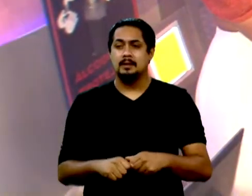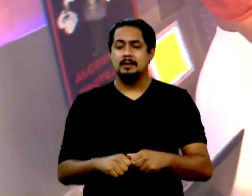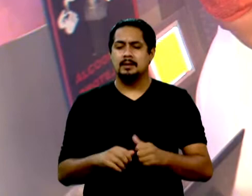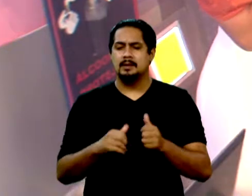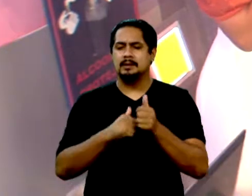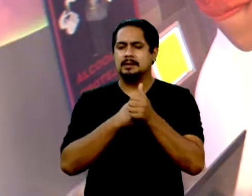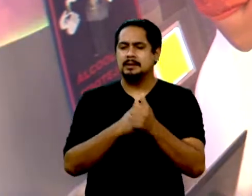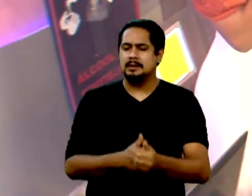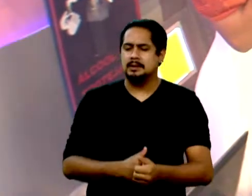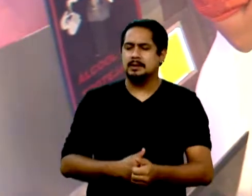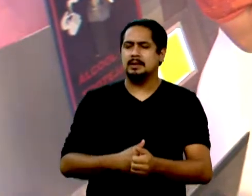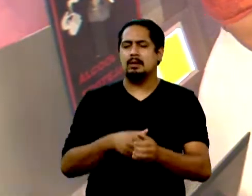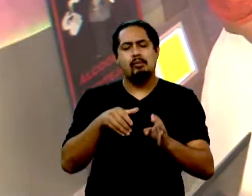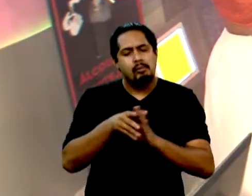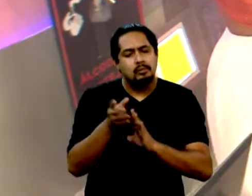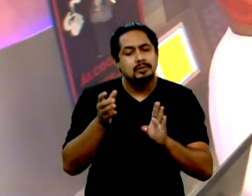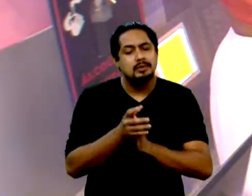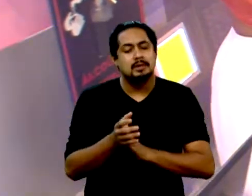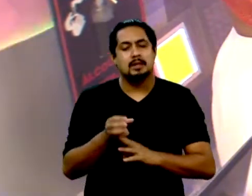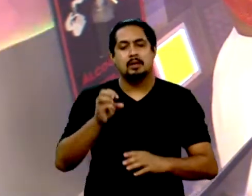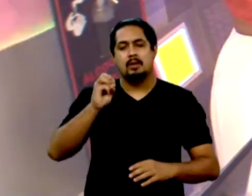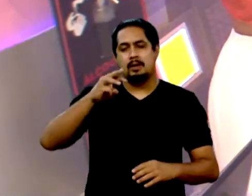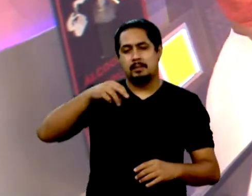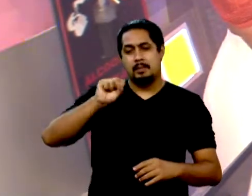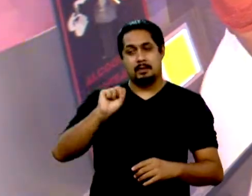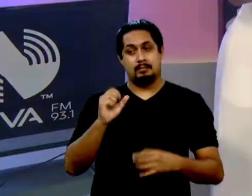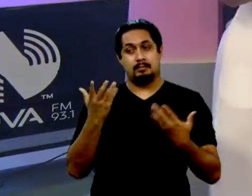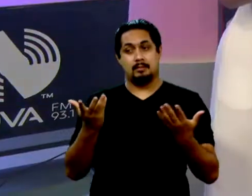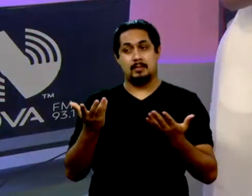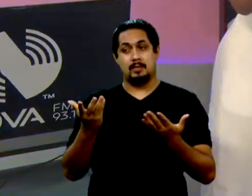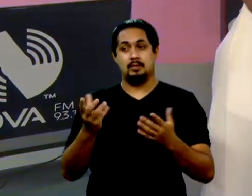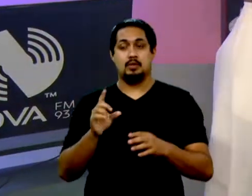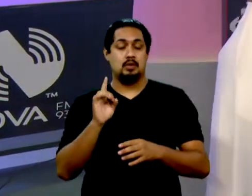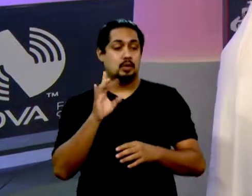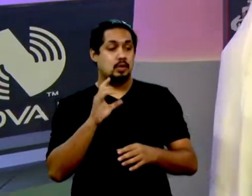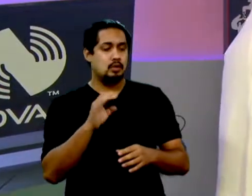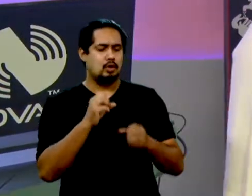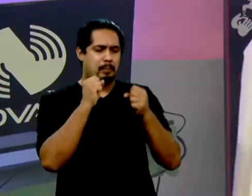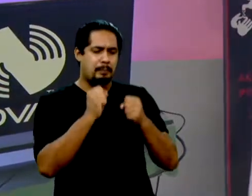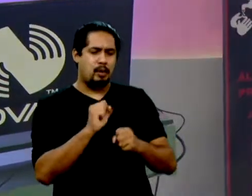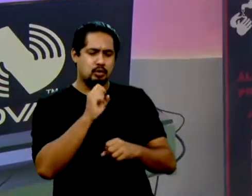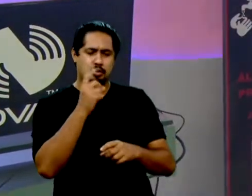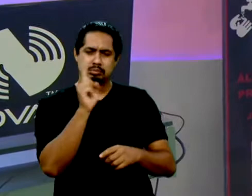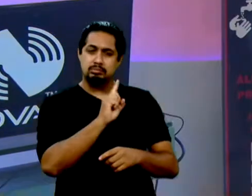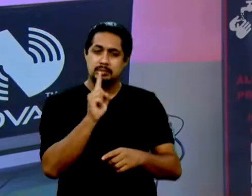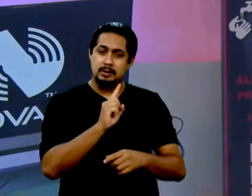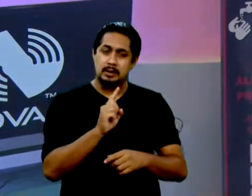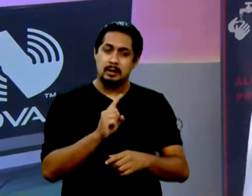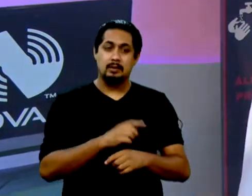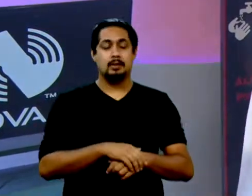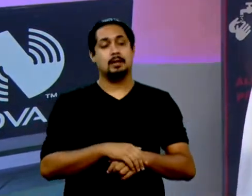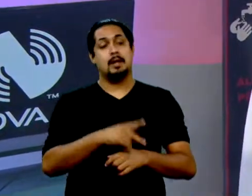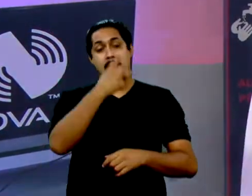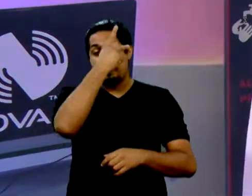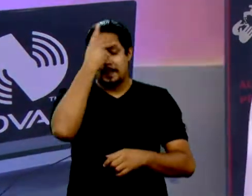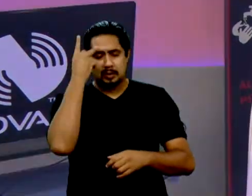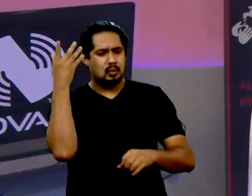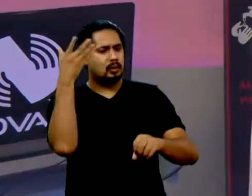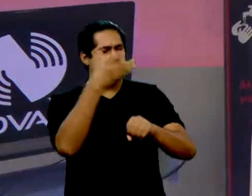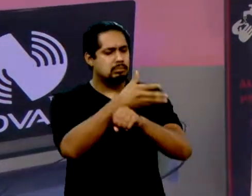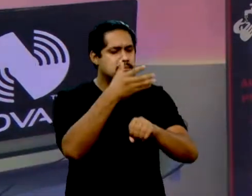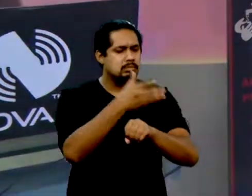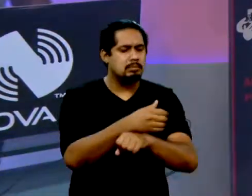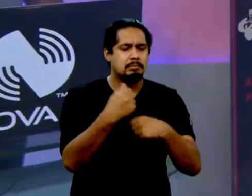público não tá indo, né, gente? Justamente. Não é só a questão de poder ou não, o público também tem isso. isso, né, gente? É uma questão